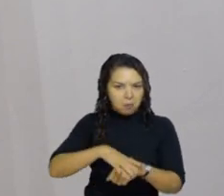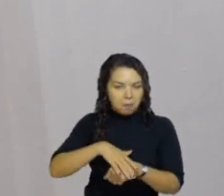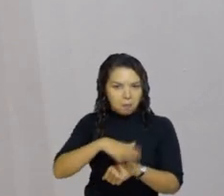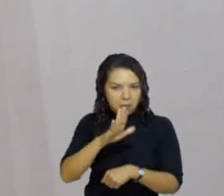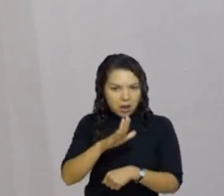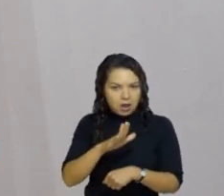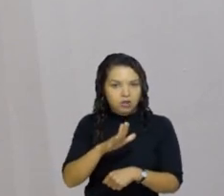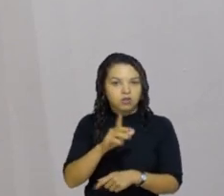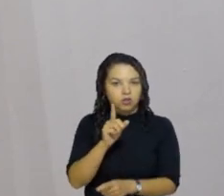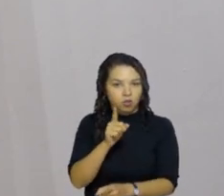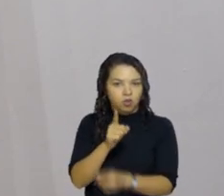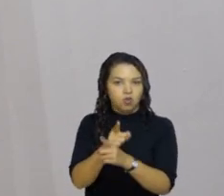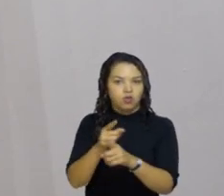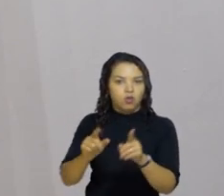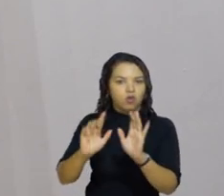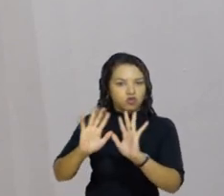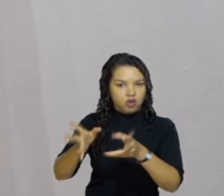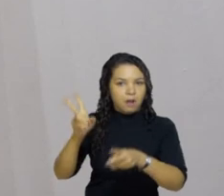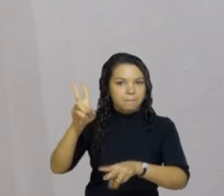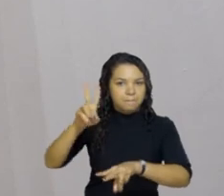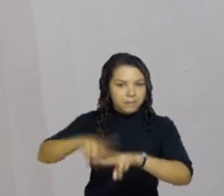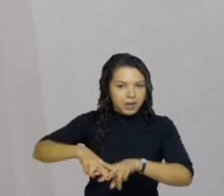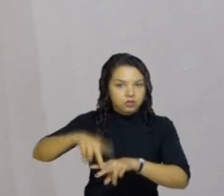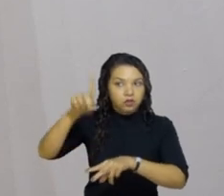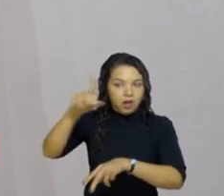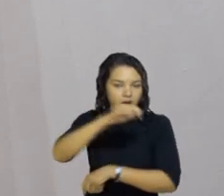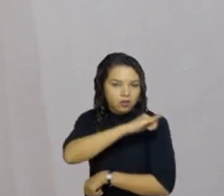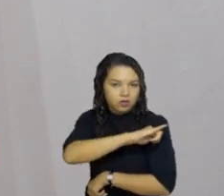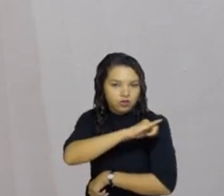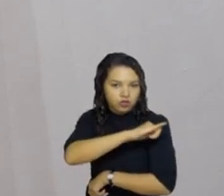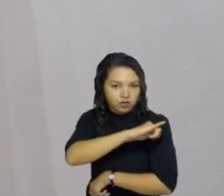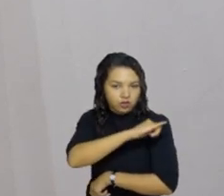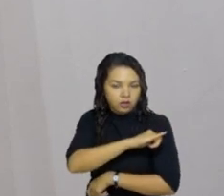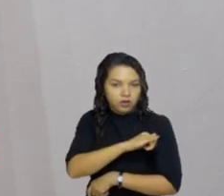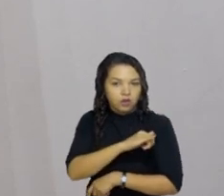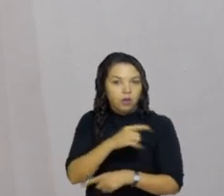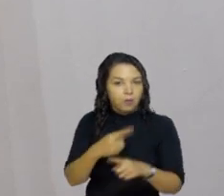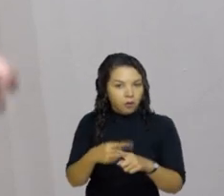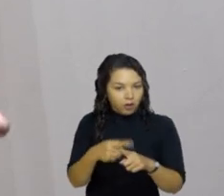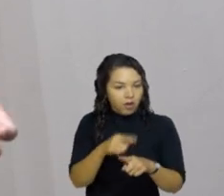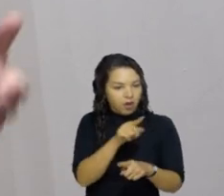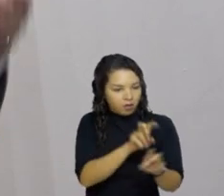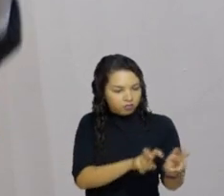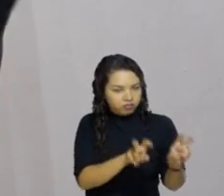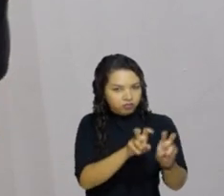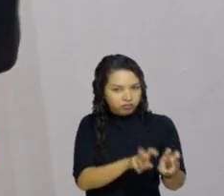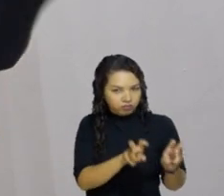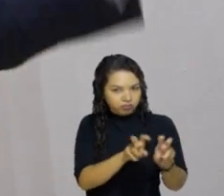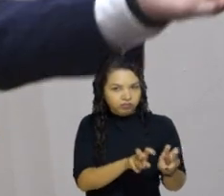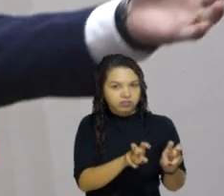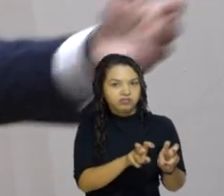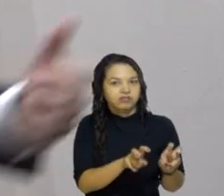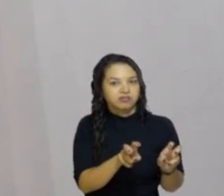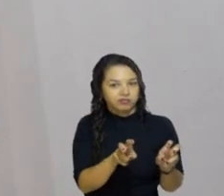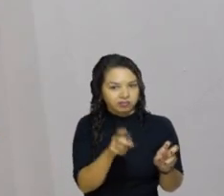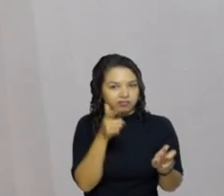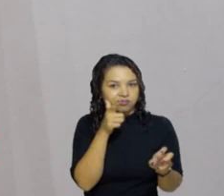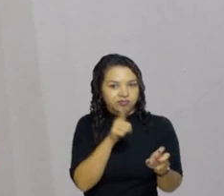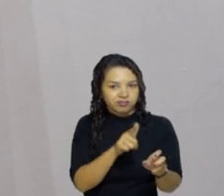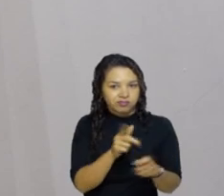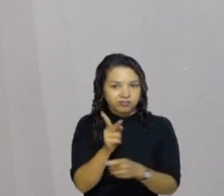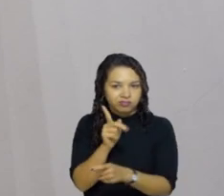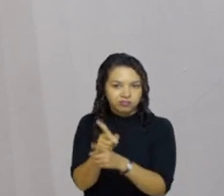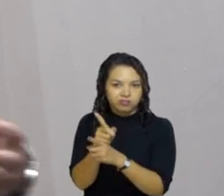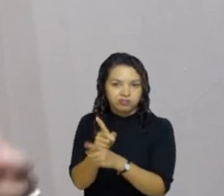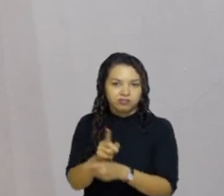Janeiro, graças ao portal Foragidos. Nós também estamos criando, a pedido do deputado Egídio,